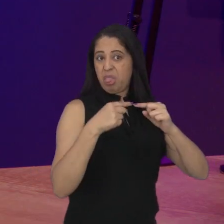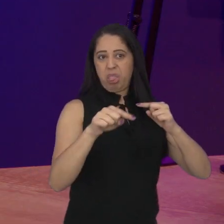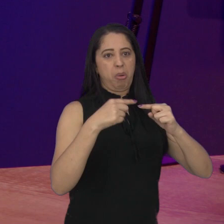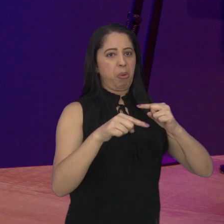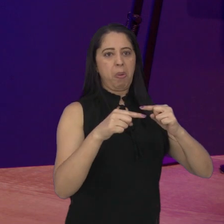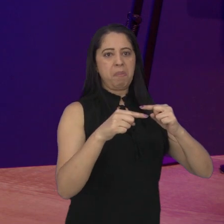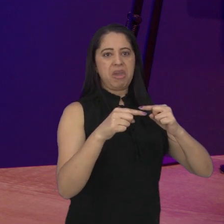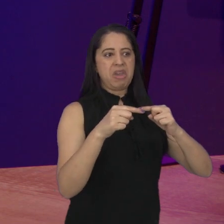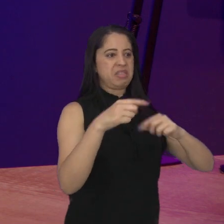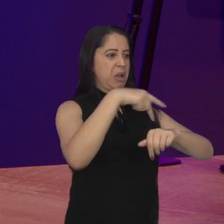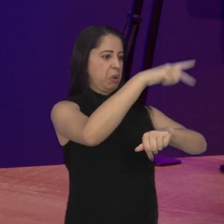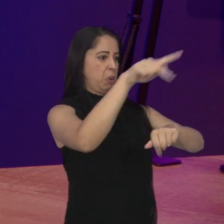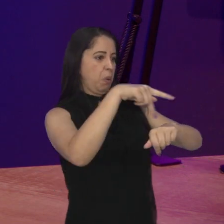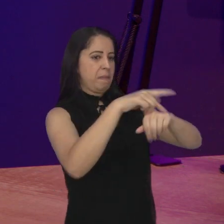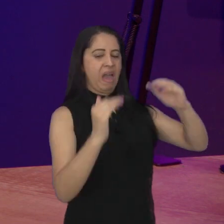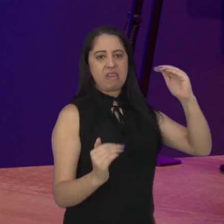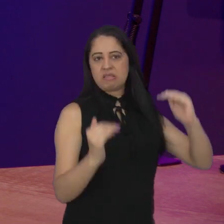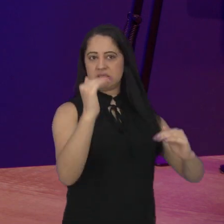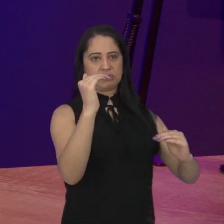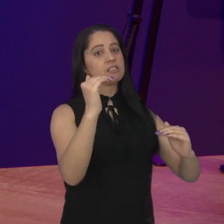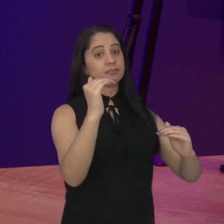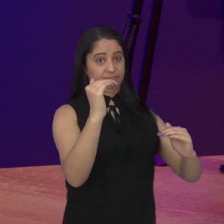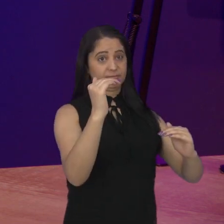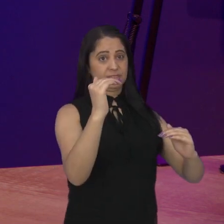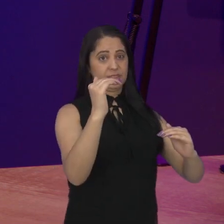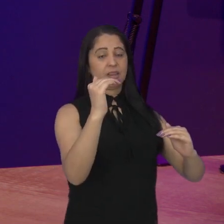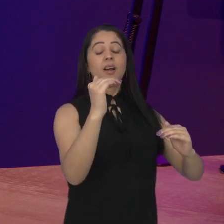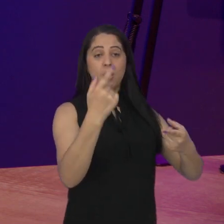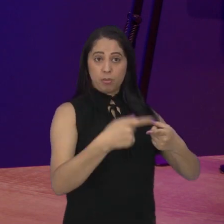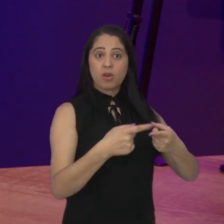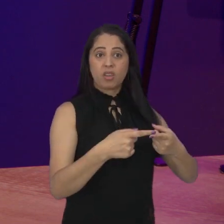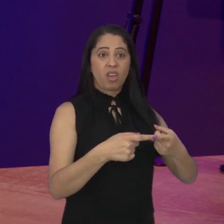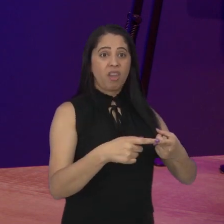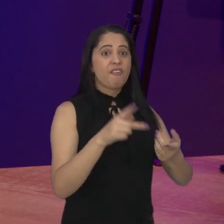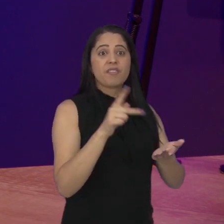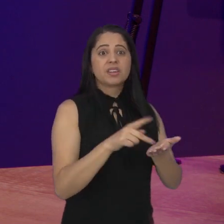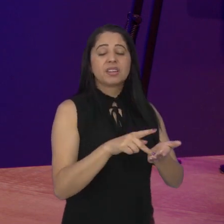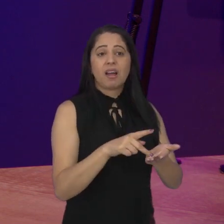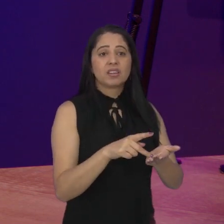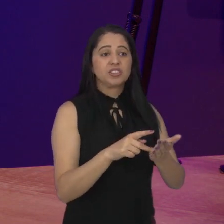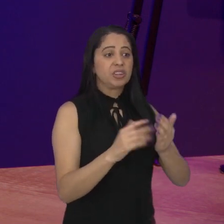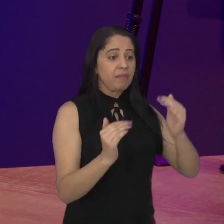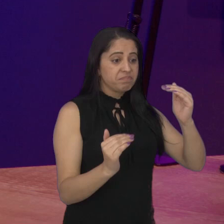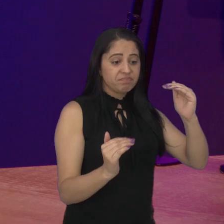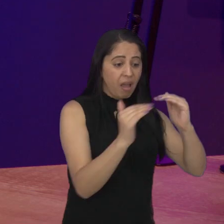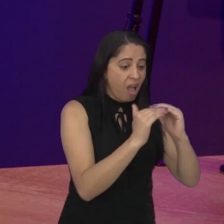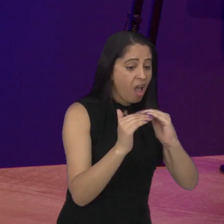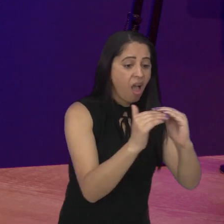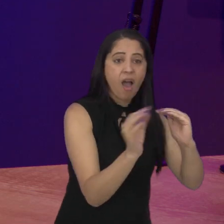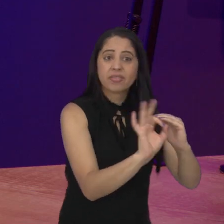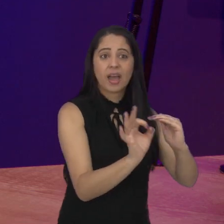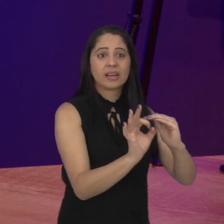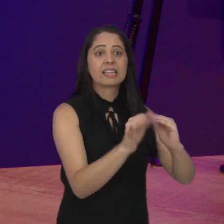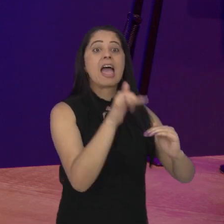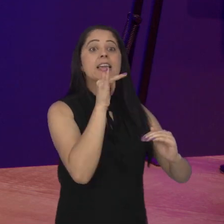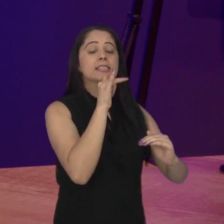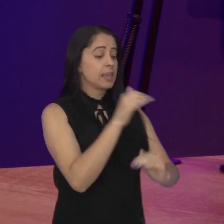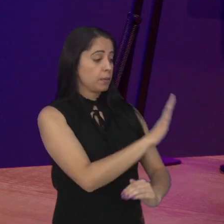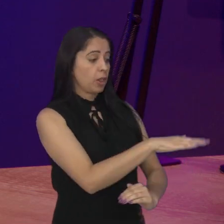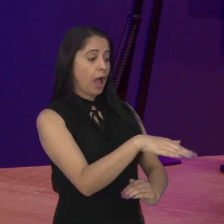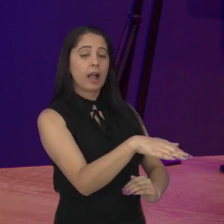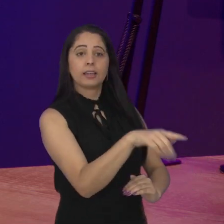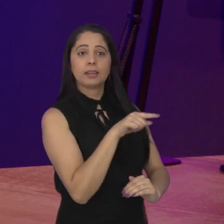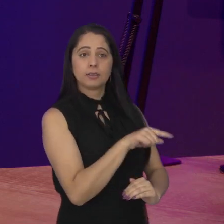existe, em países, né, que existem desigualdade, porque a gente de fato não tem condições iguais. Então a gente sabe que, por exemplo, até